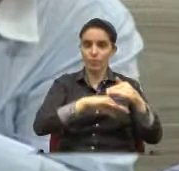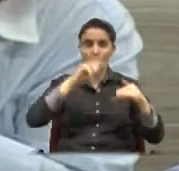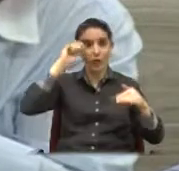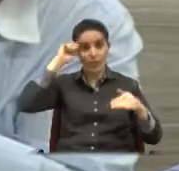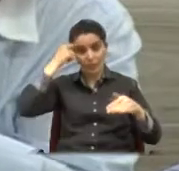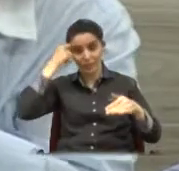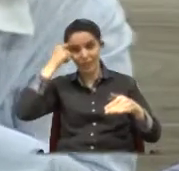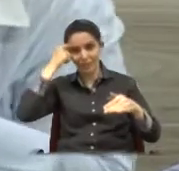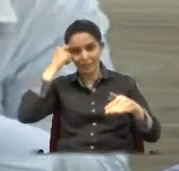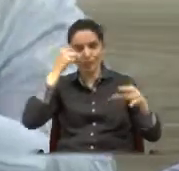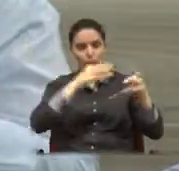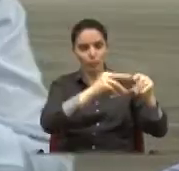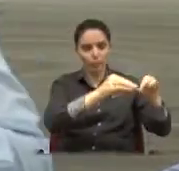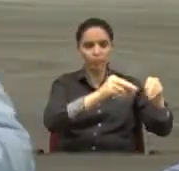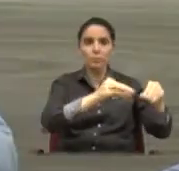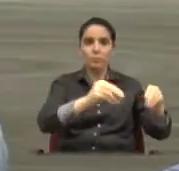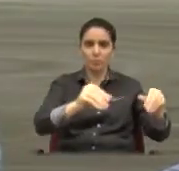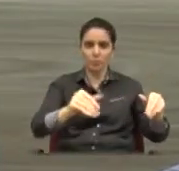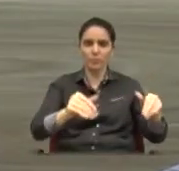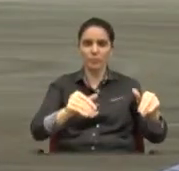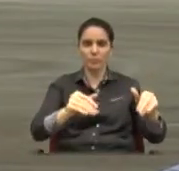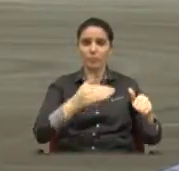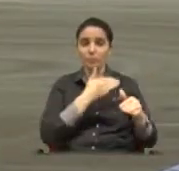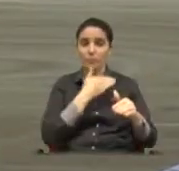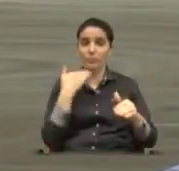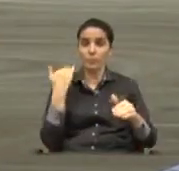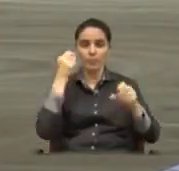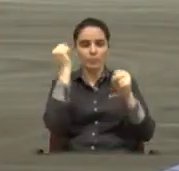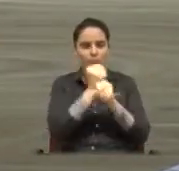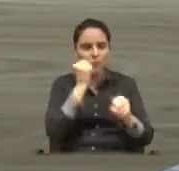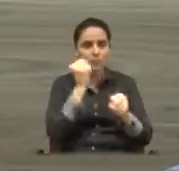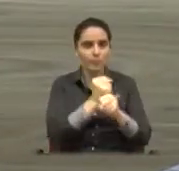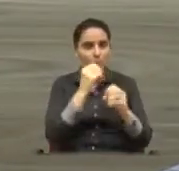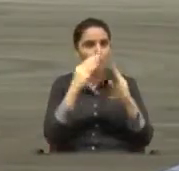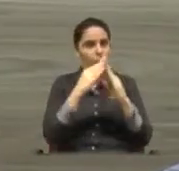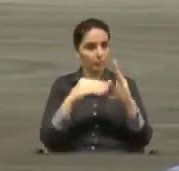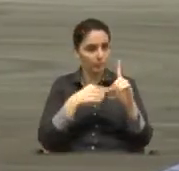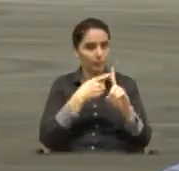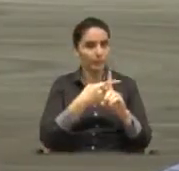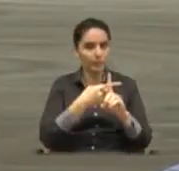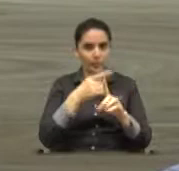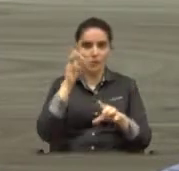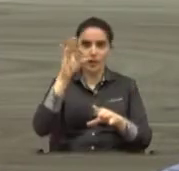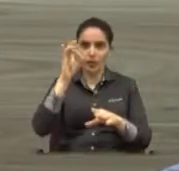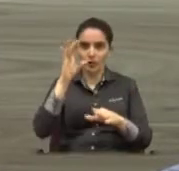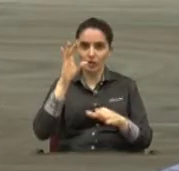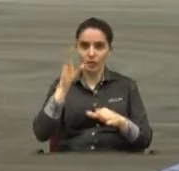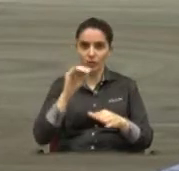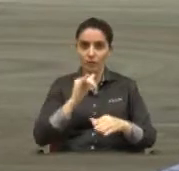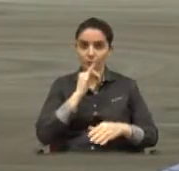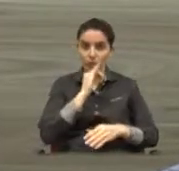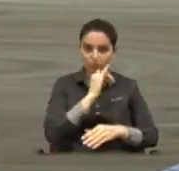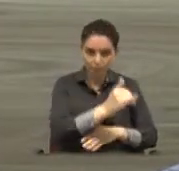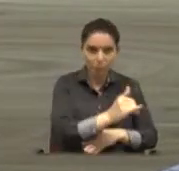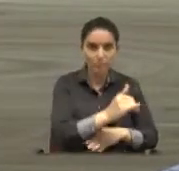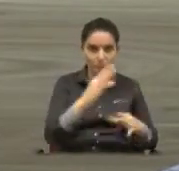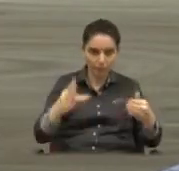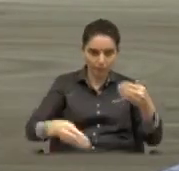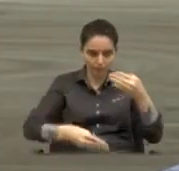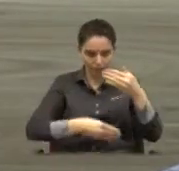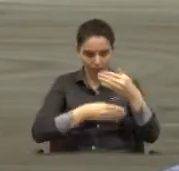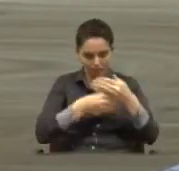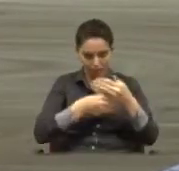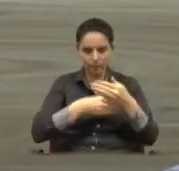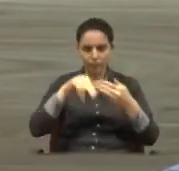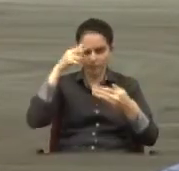foram enterrados e morreram na construção dessa igreja, só para, né, apreciar e complementar toda